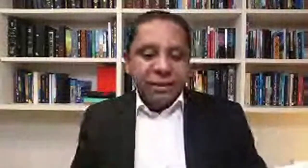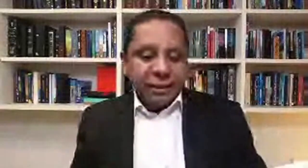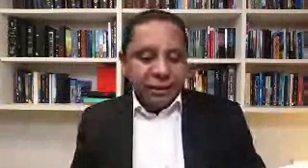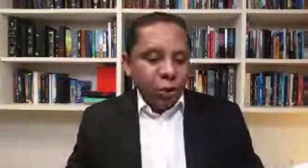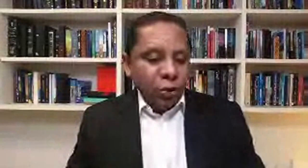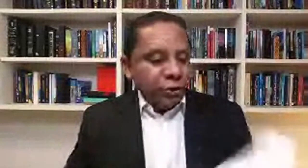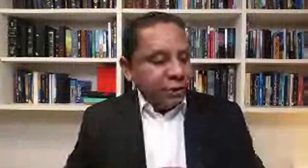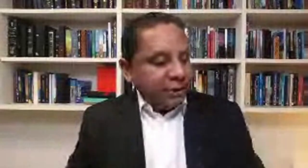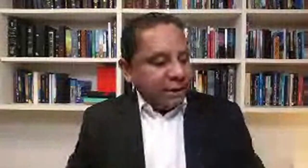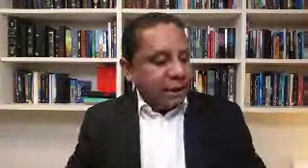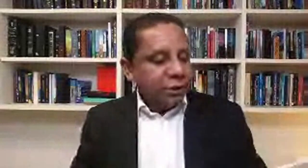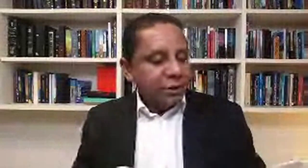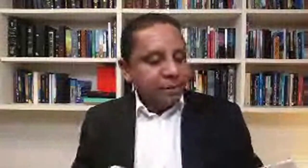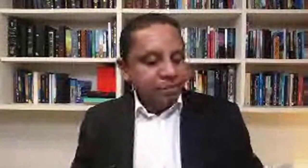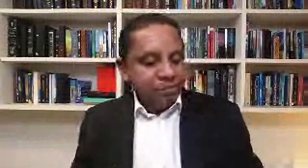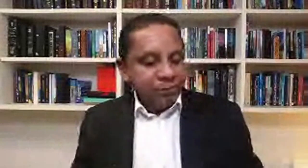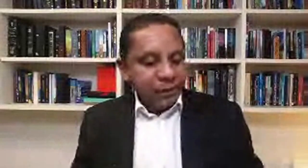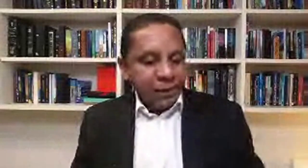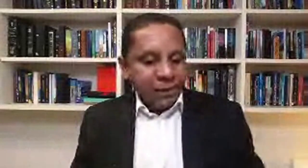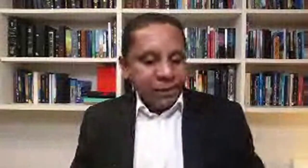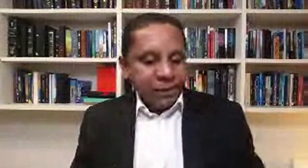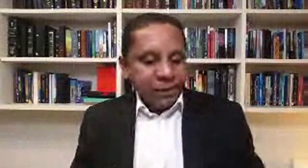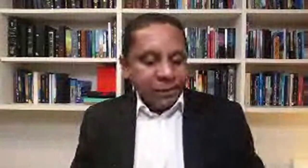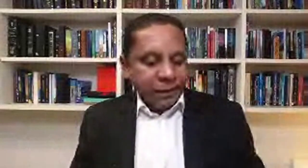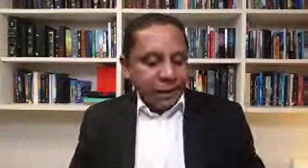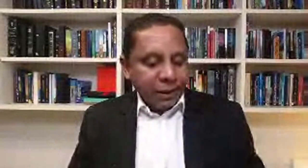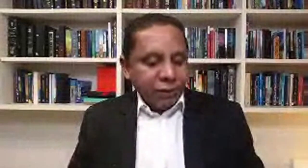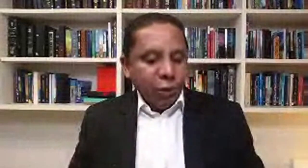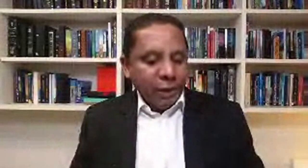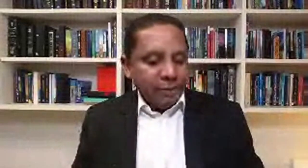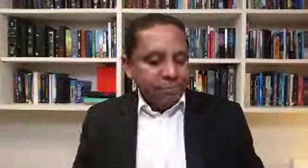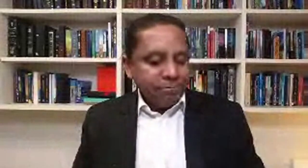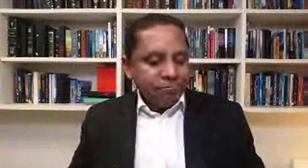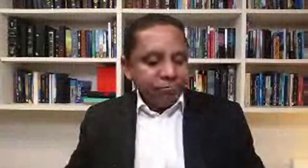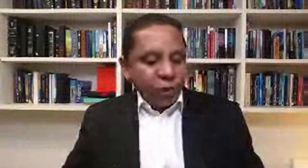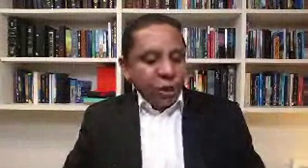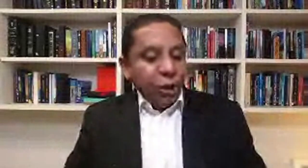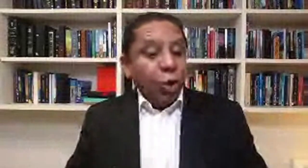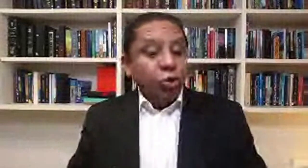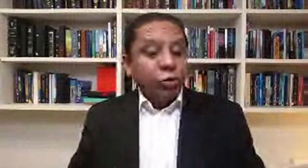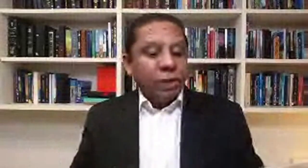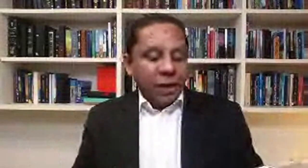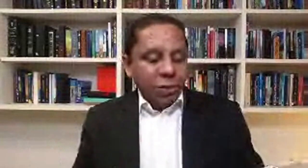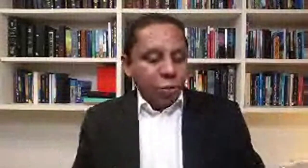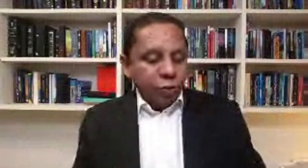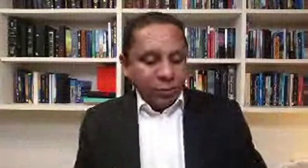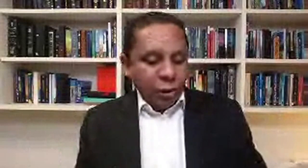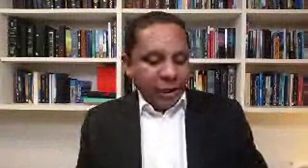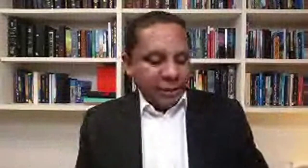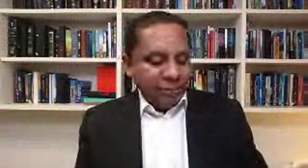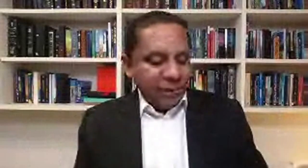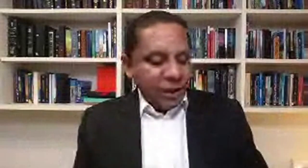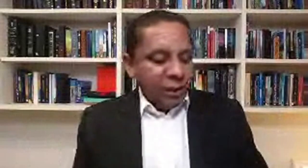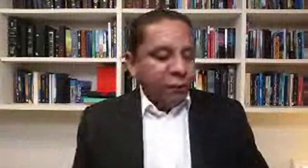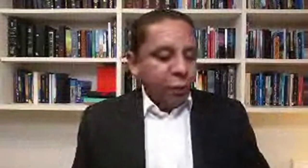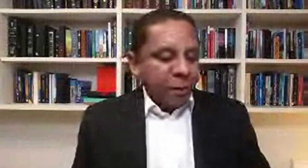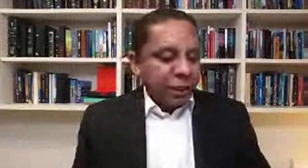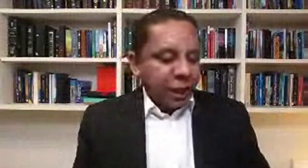aqui diz assim, 12, 17. Eu vou ler. Irou-se o dragão contra a mulher